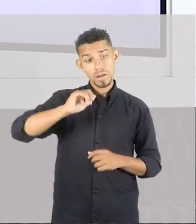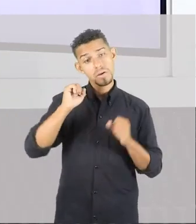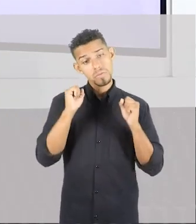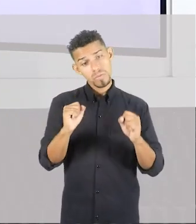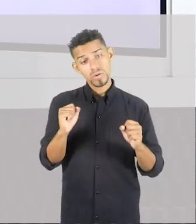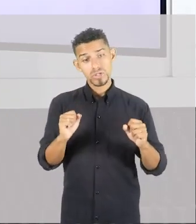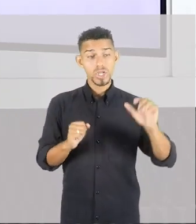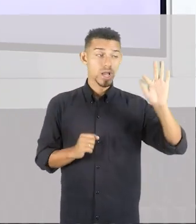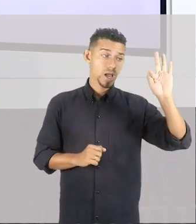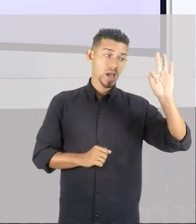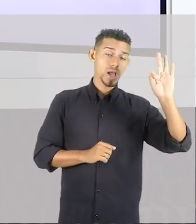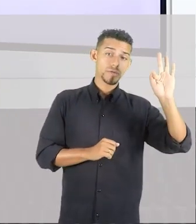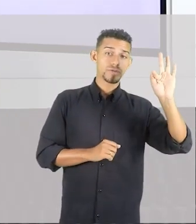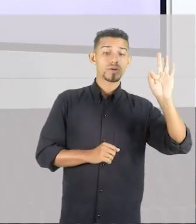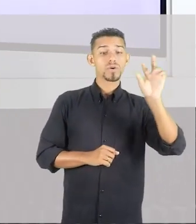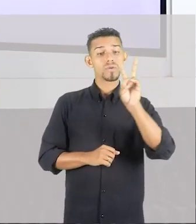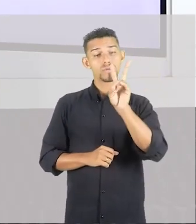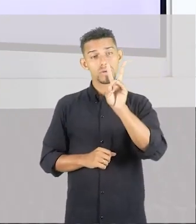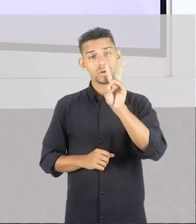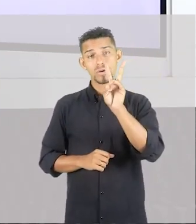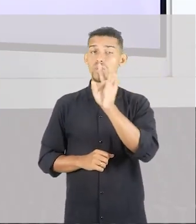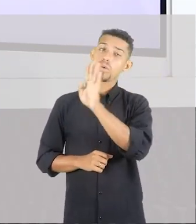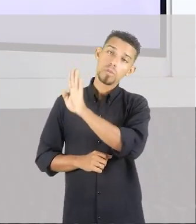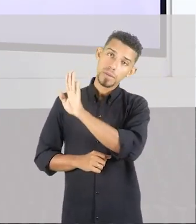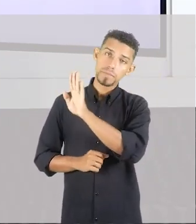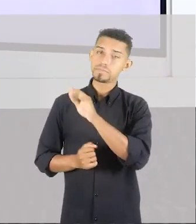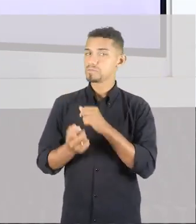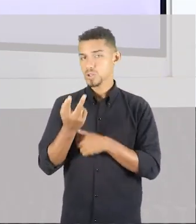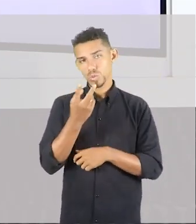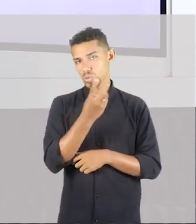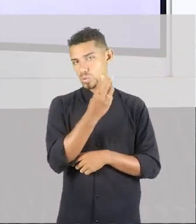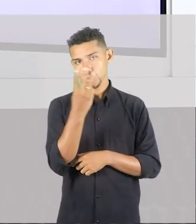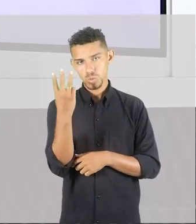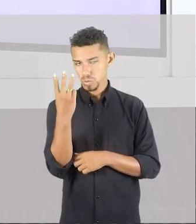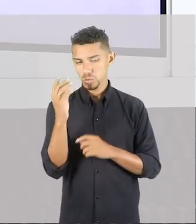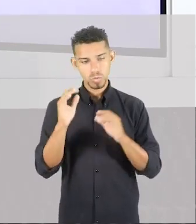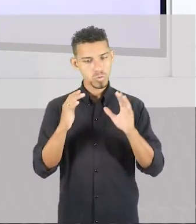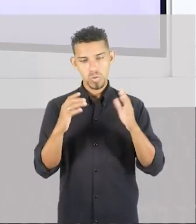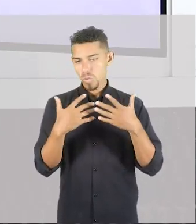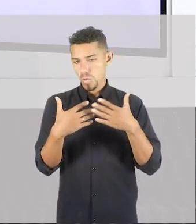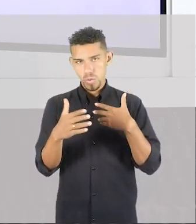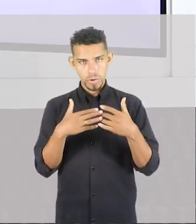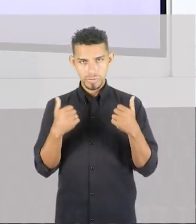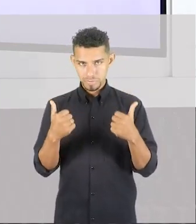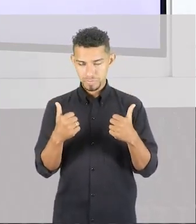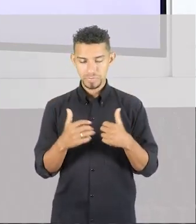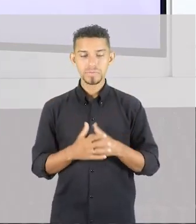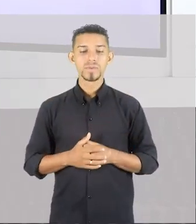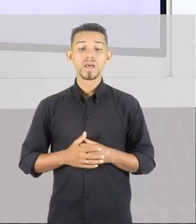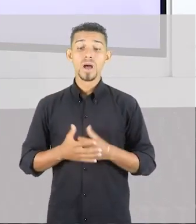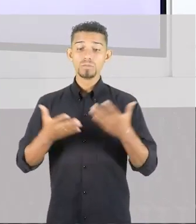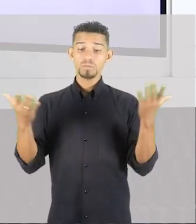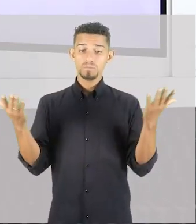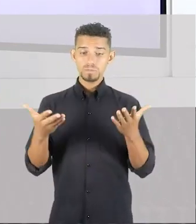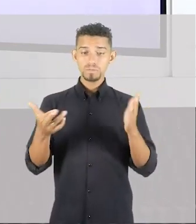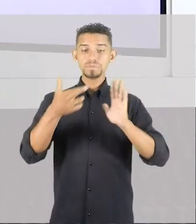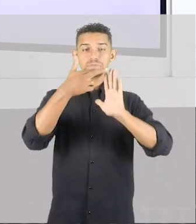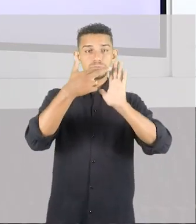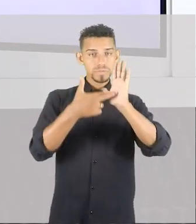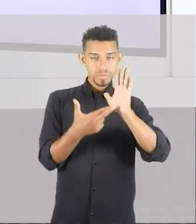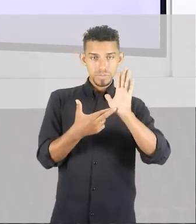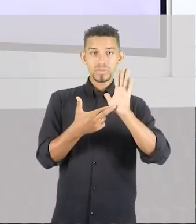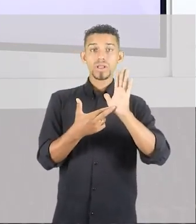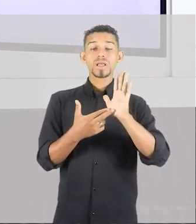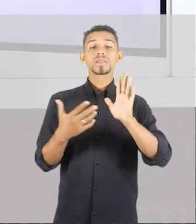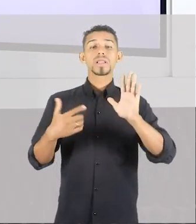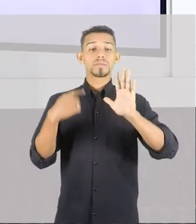ser tanto a força quanto a velocidade ou o campo. Qualquer um desses 3. Agora vamos para a regra da mão